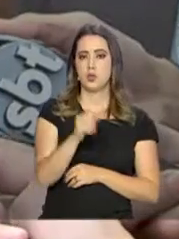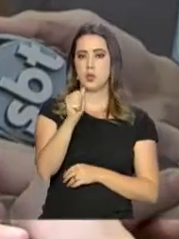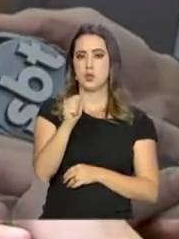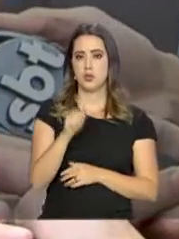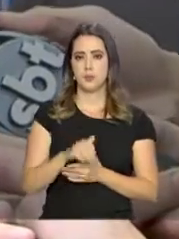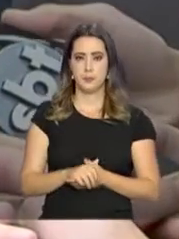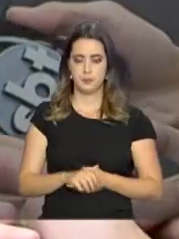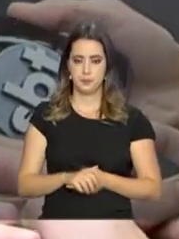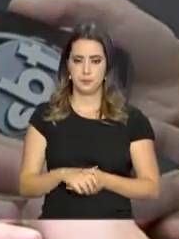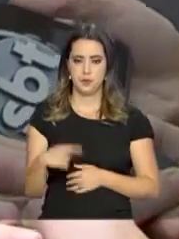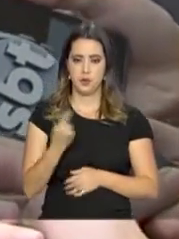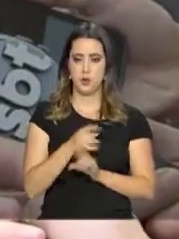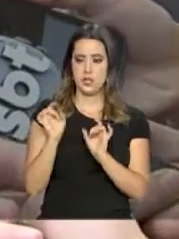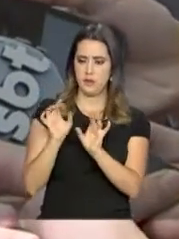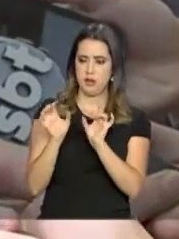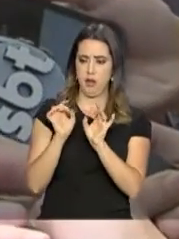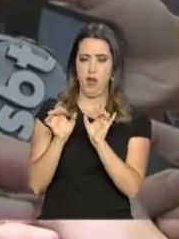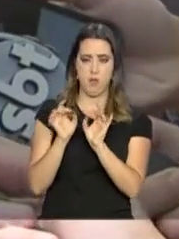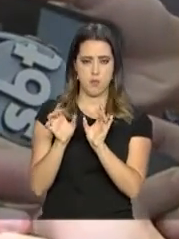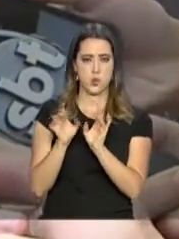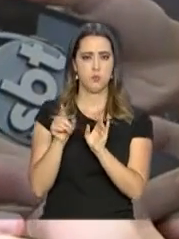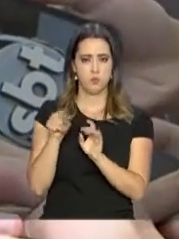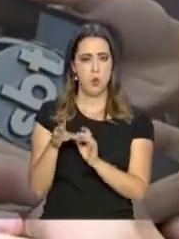Nós exportamos muita soja